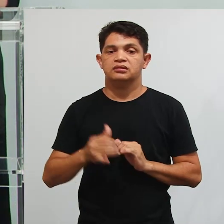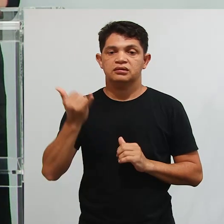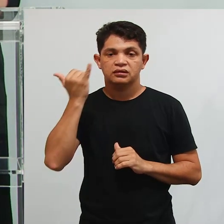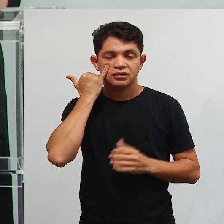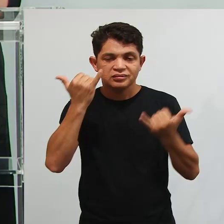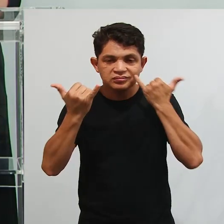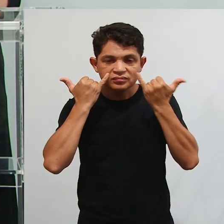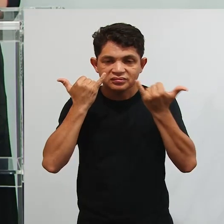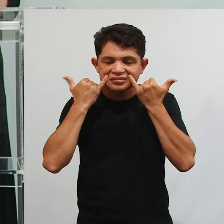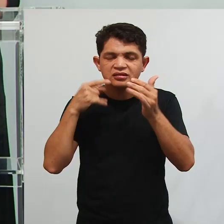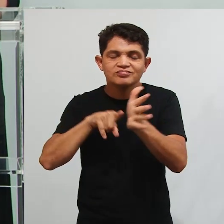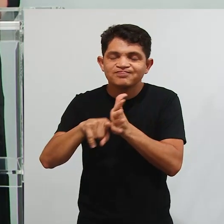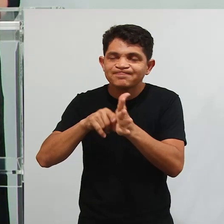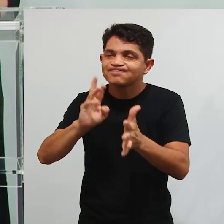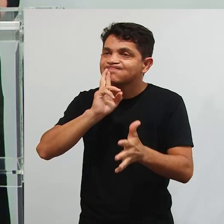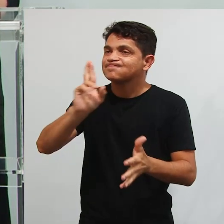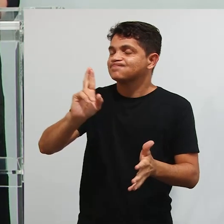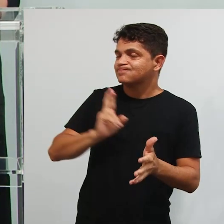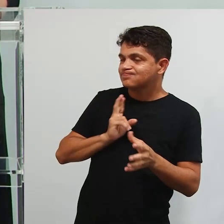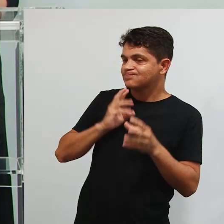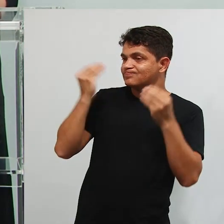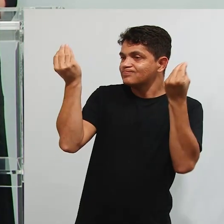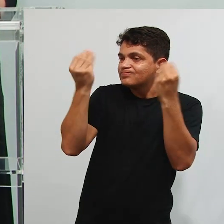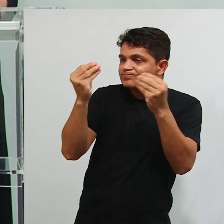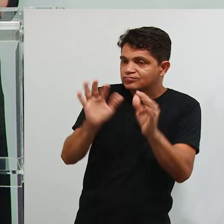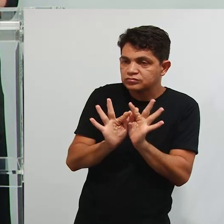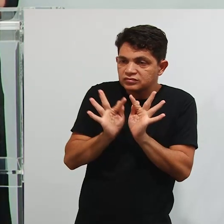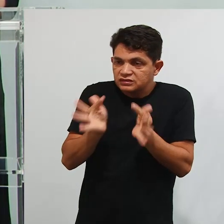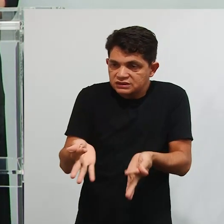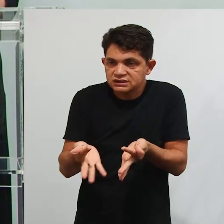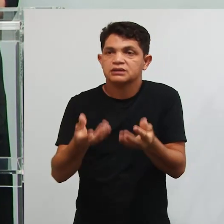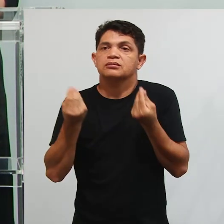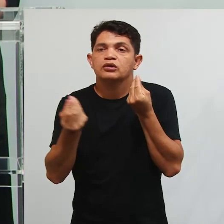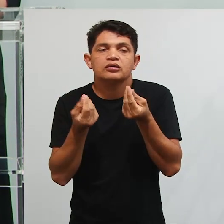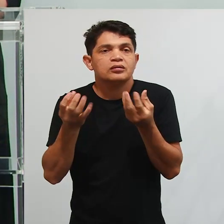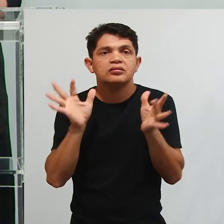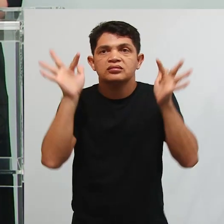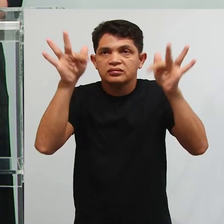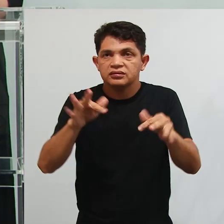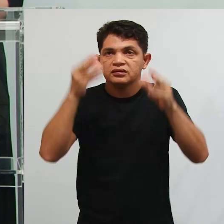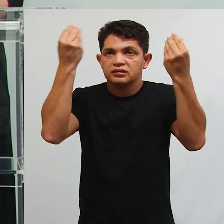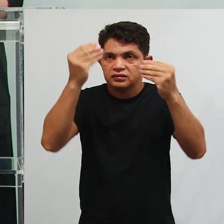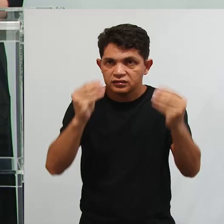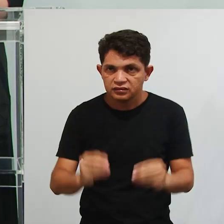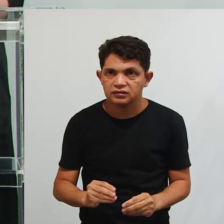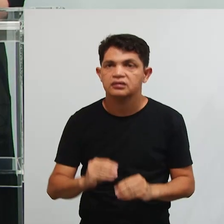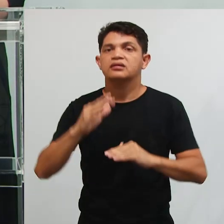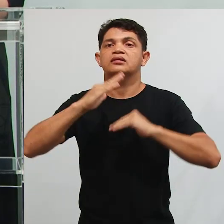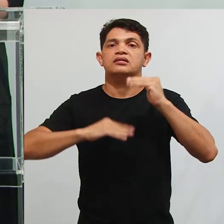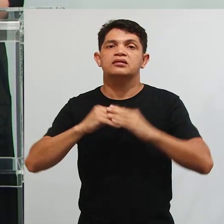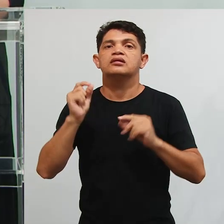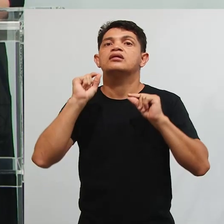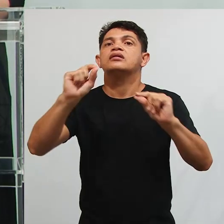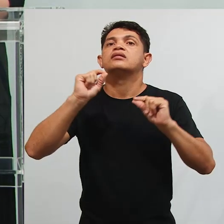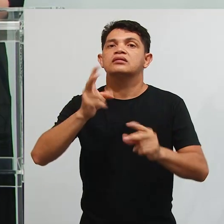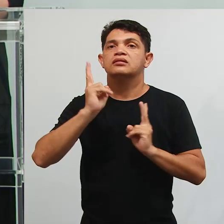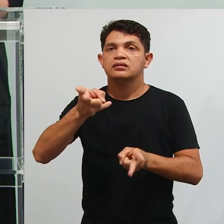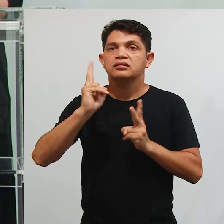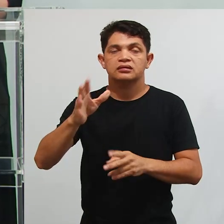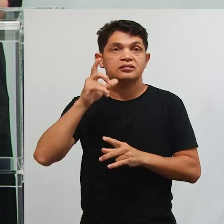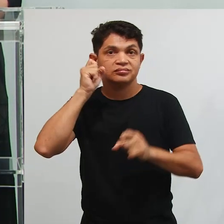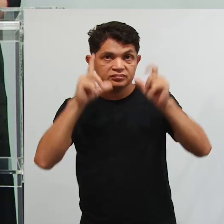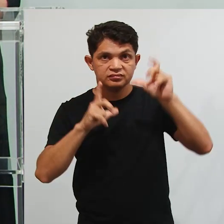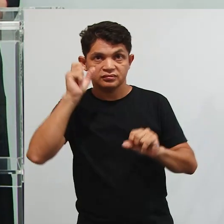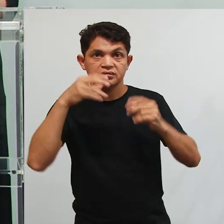eh com respostas mais complexas eh determinar esses dados então por isso que a qualitativa você sempre vai ter